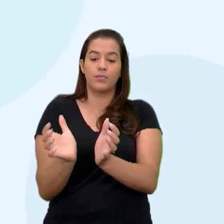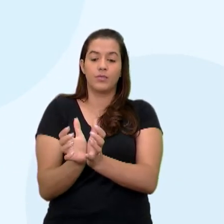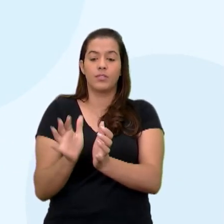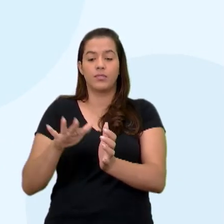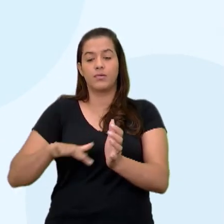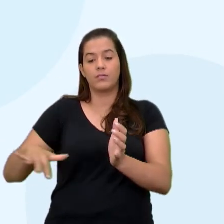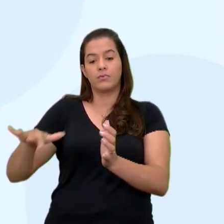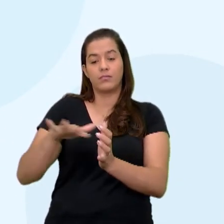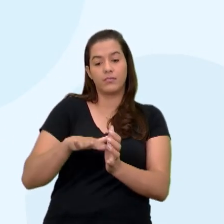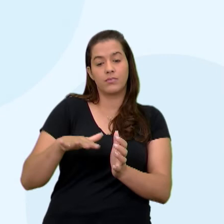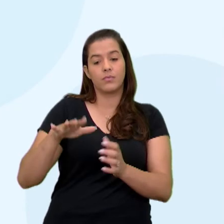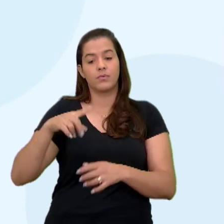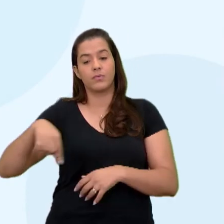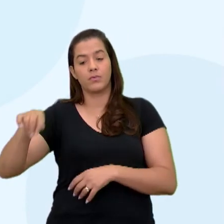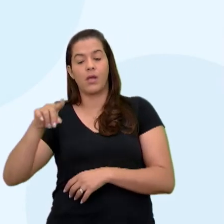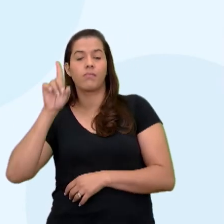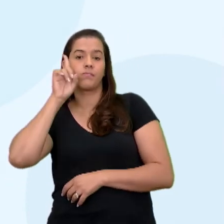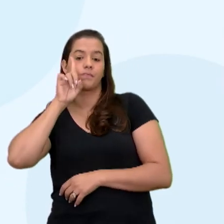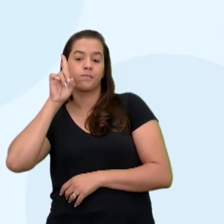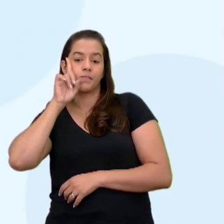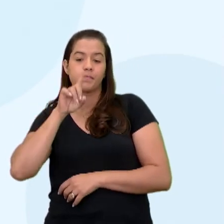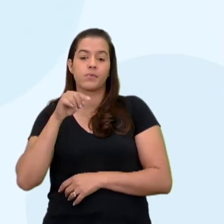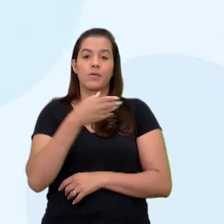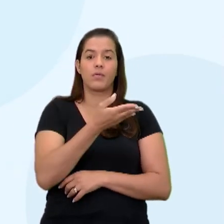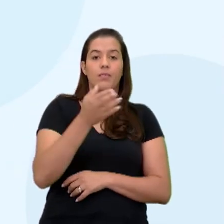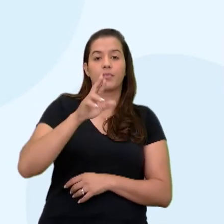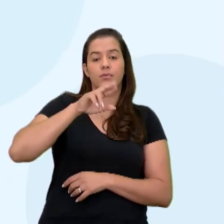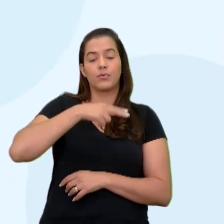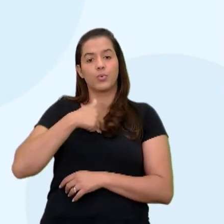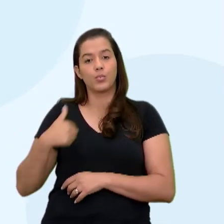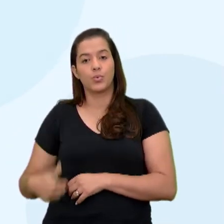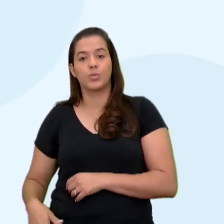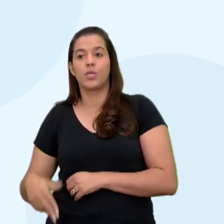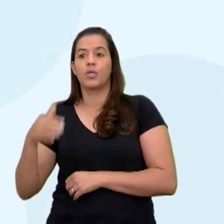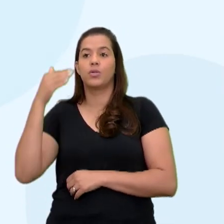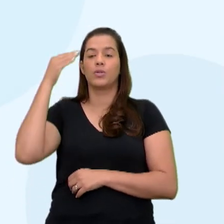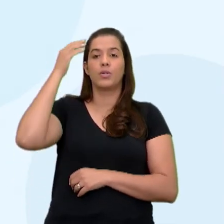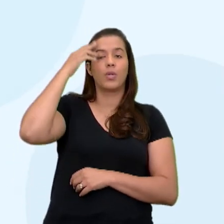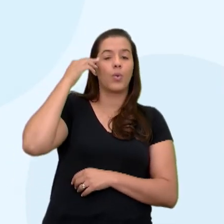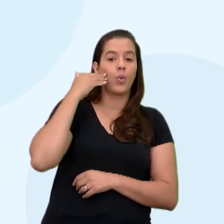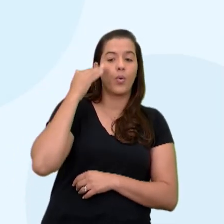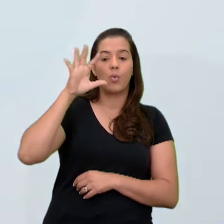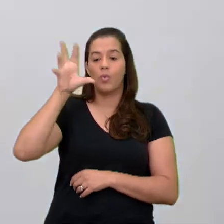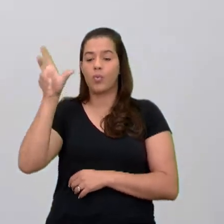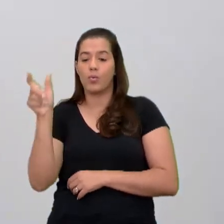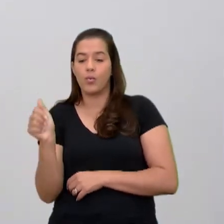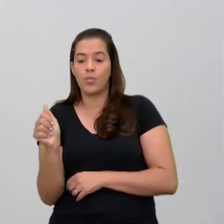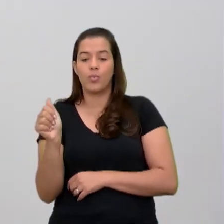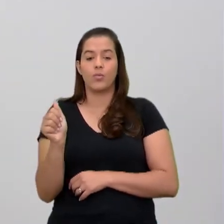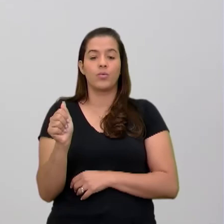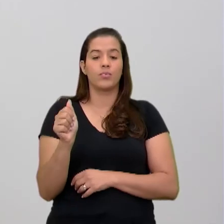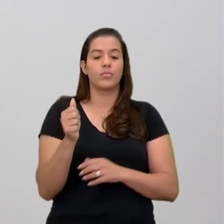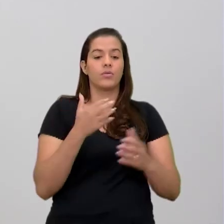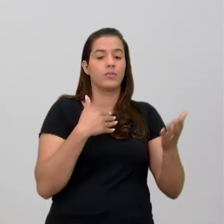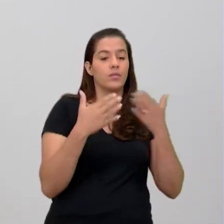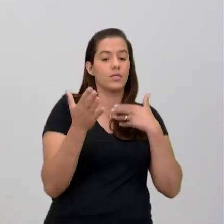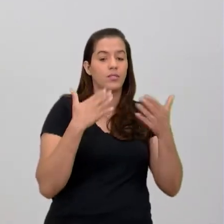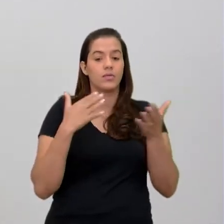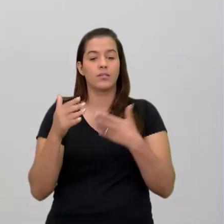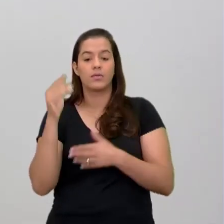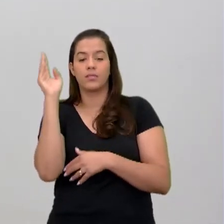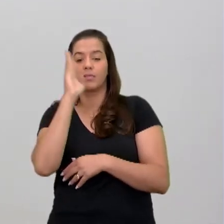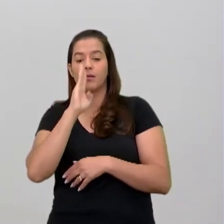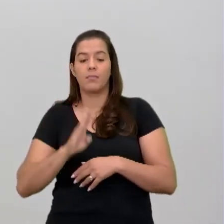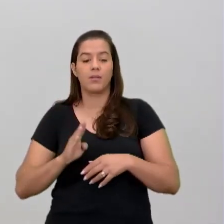entre norte-americanos que conversam com japoneses, que conversam com uma galera na África, que conversam com